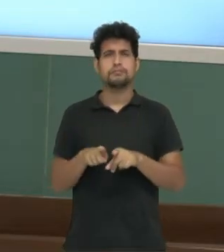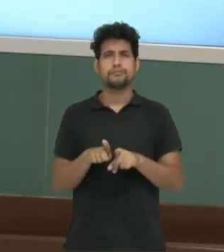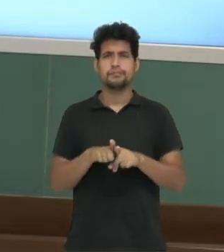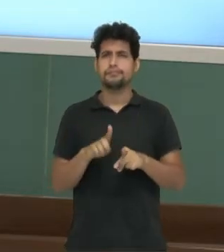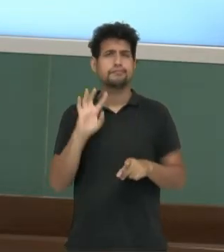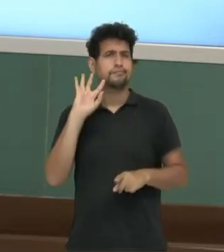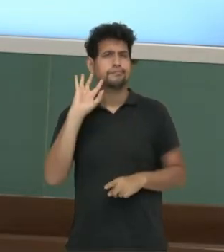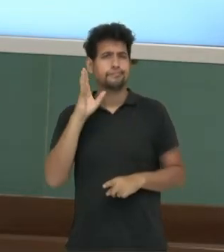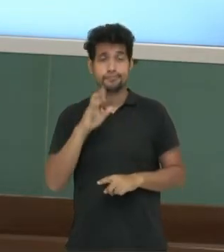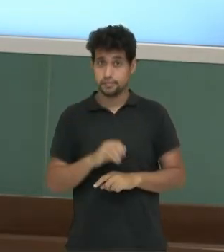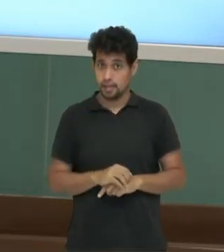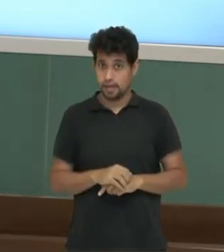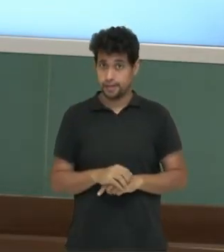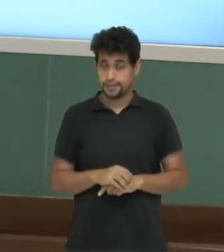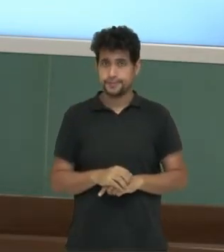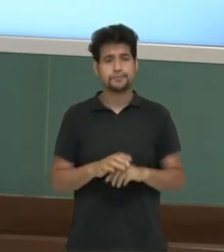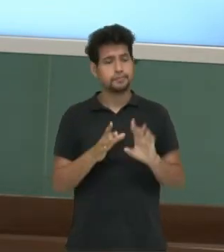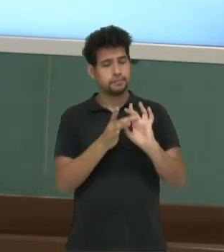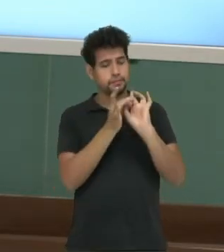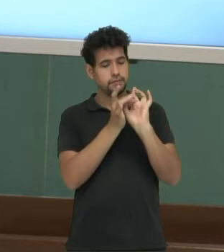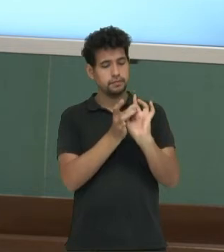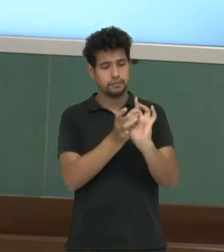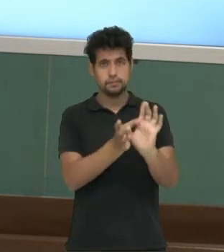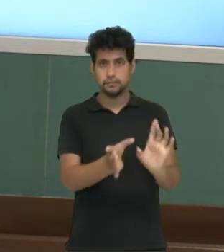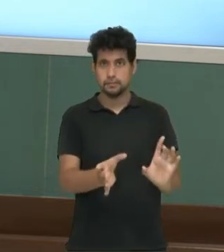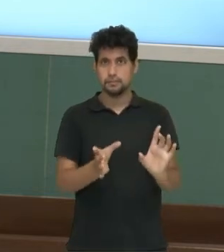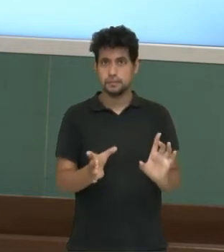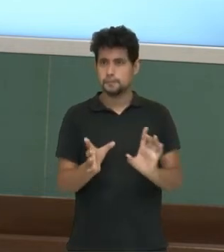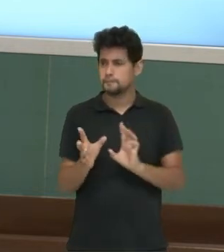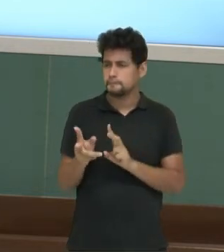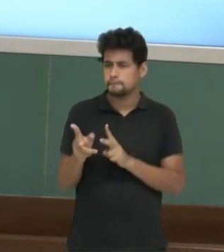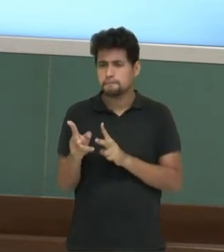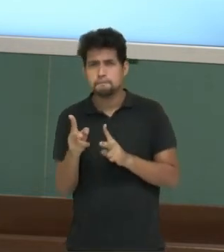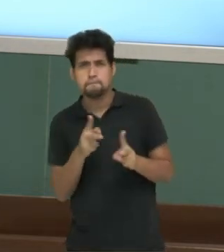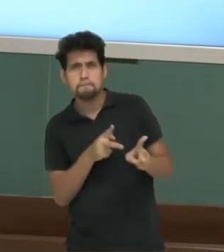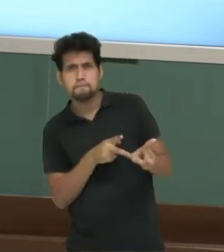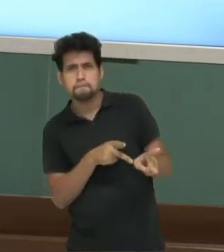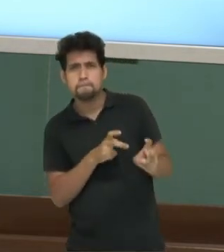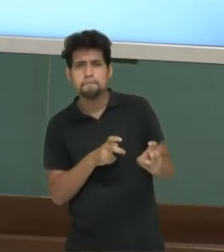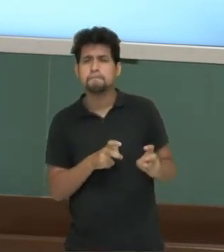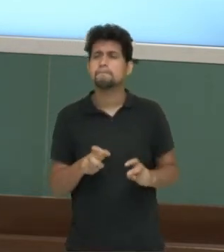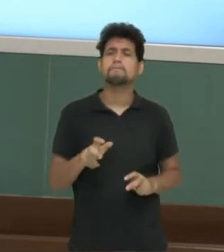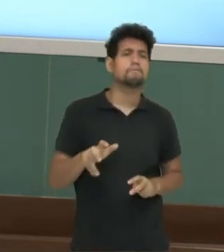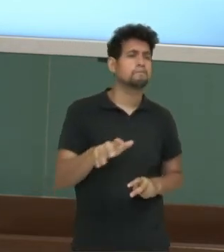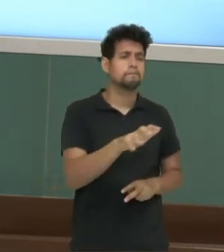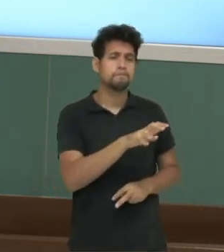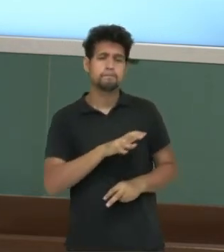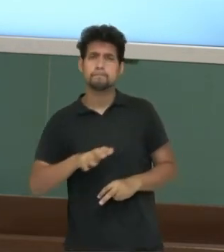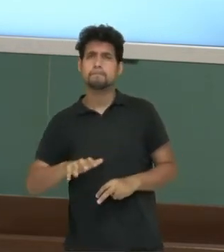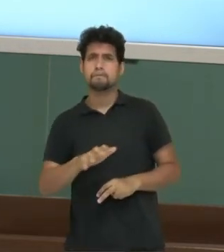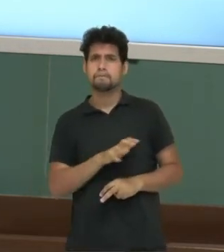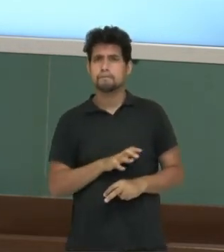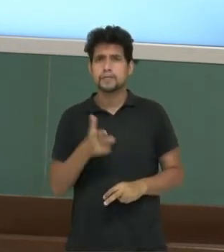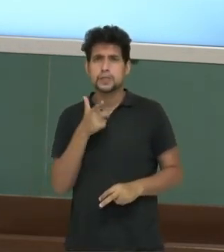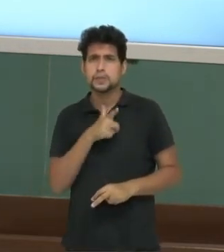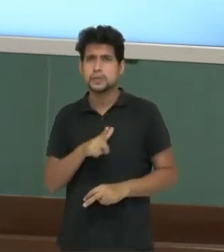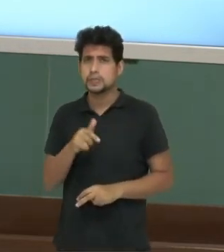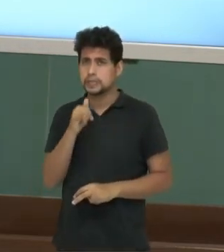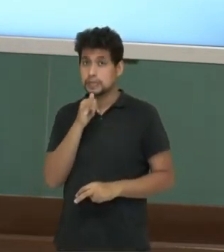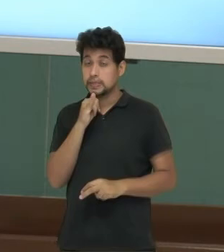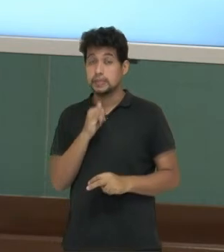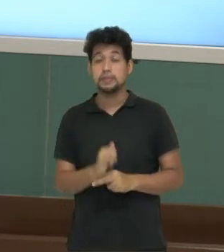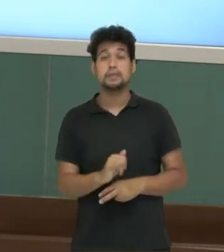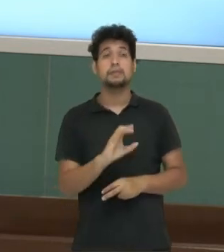vai permitir com que ele perceba né, o ambiente, que ele consiga, por exemplo, o cerebelo